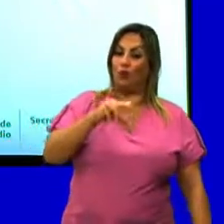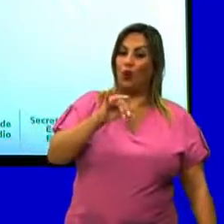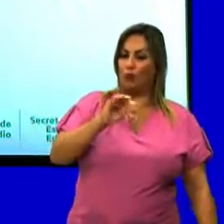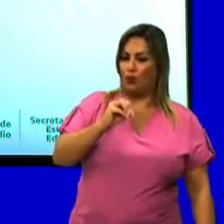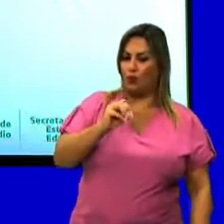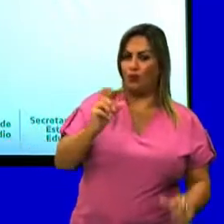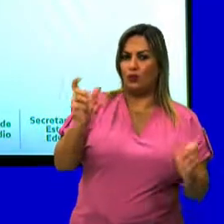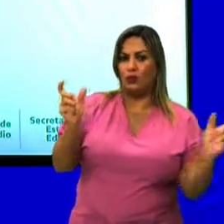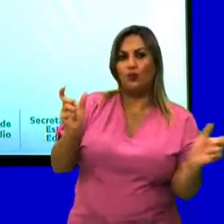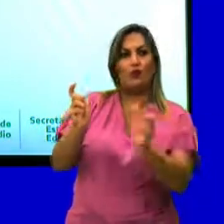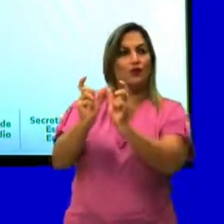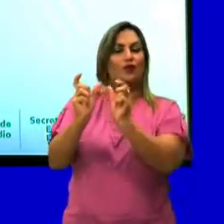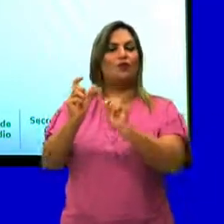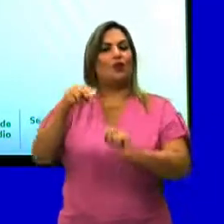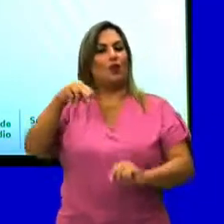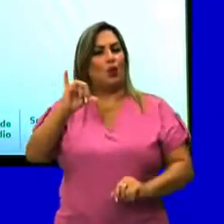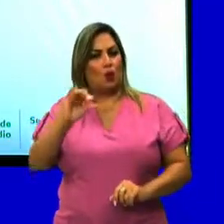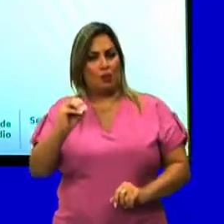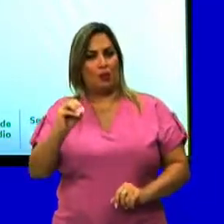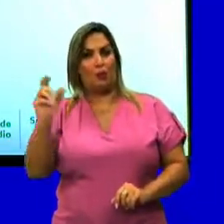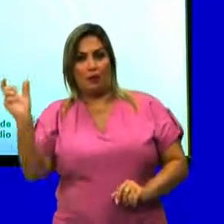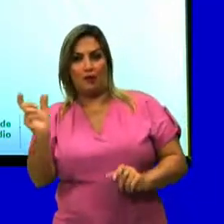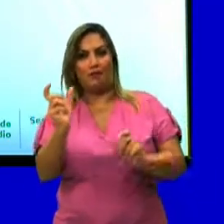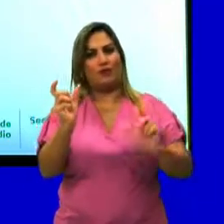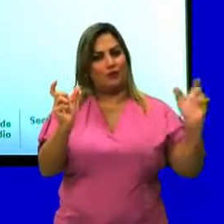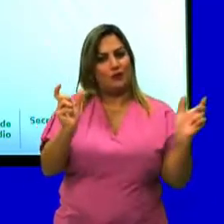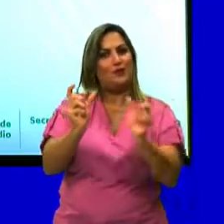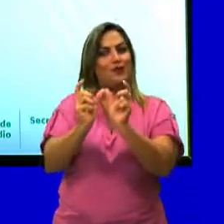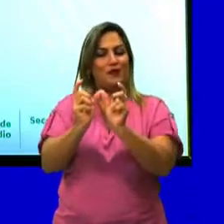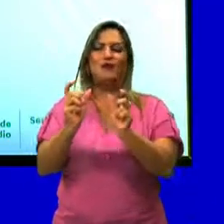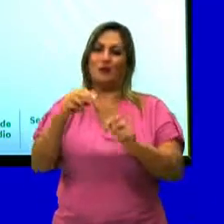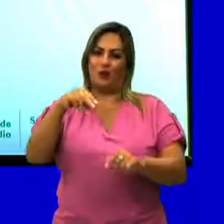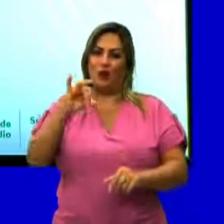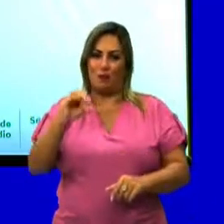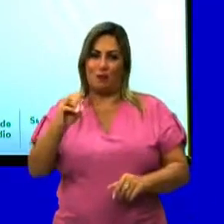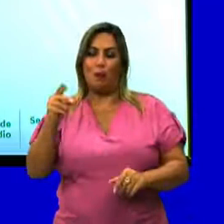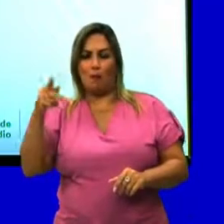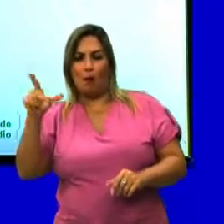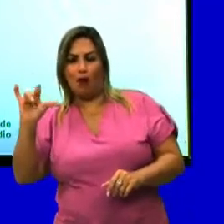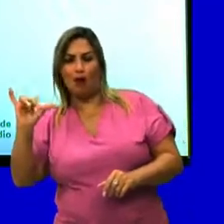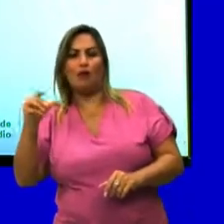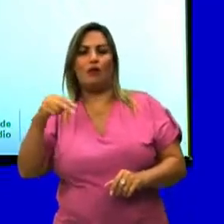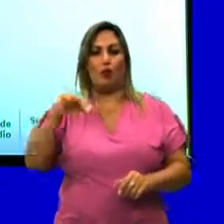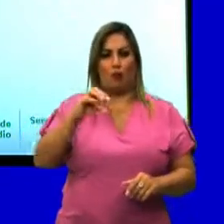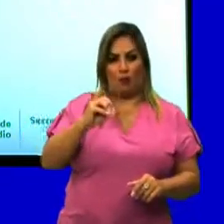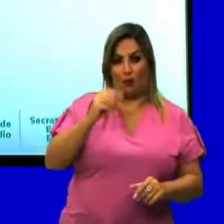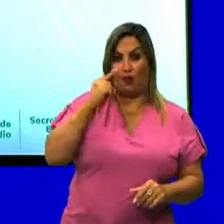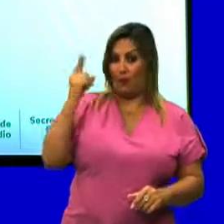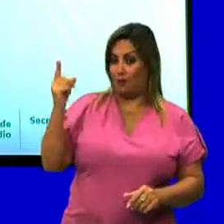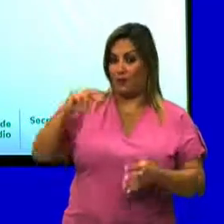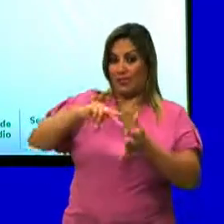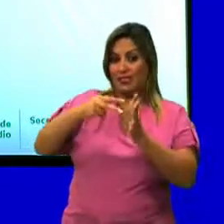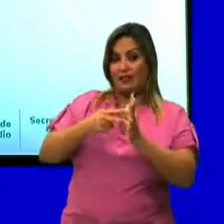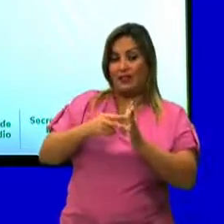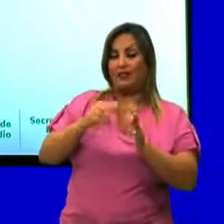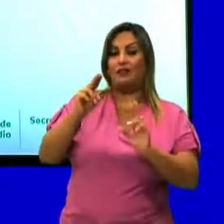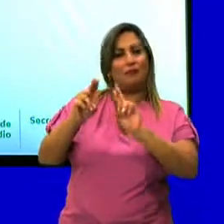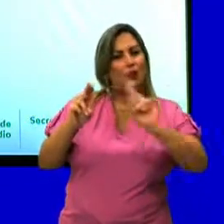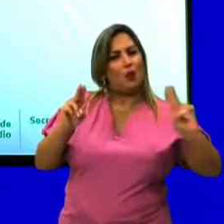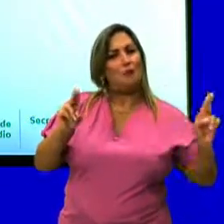significa o sufixo nome gostou prefixo sufixo demais né Vem do latim e significa